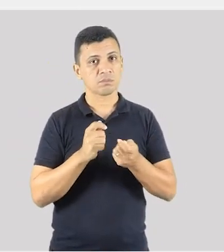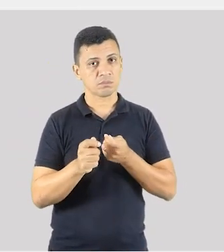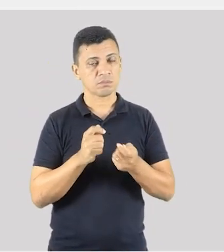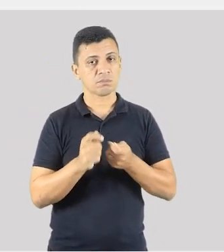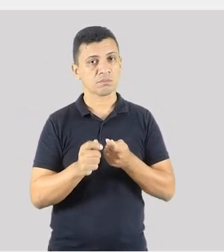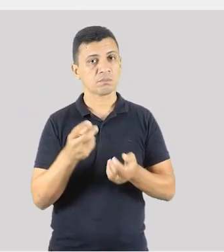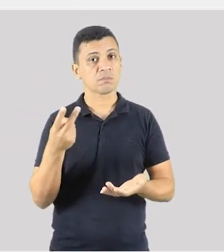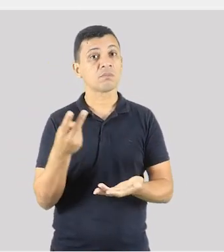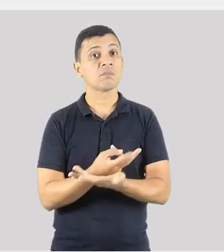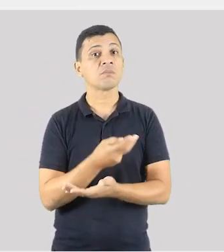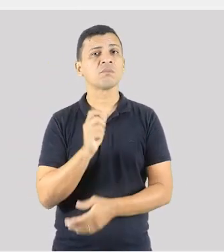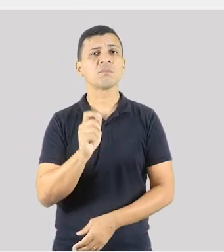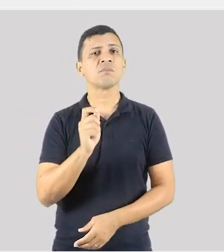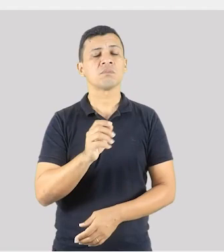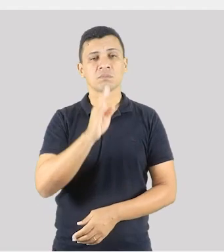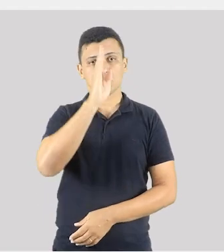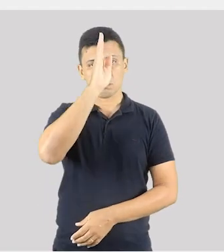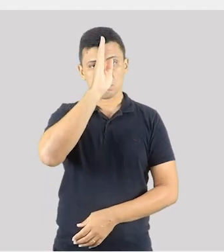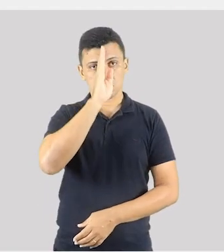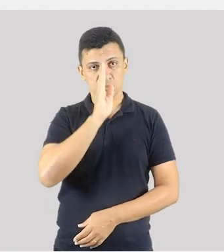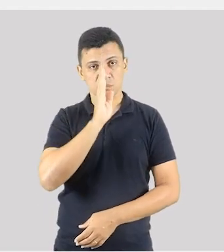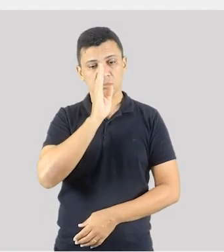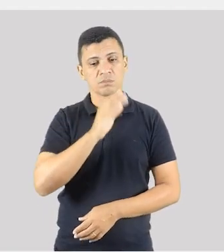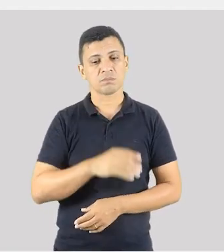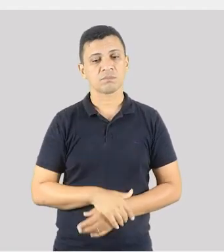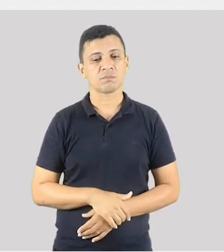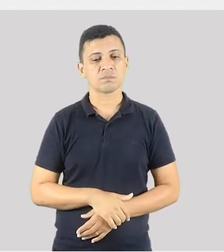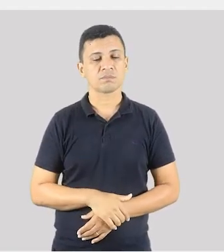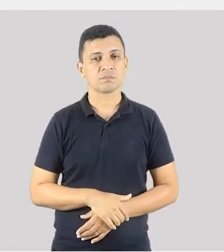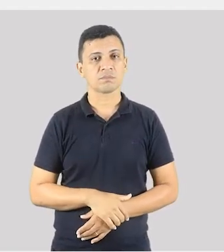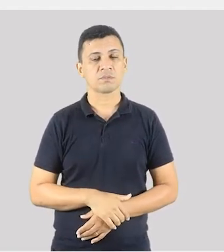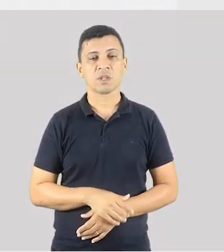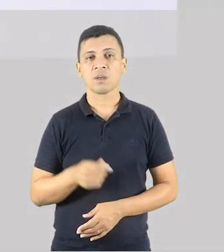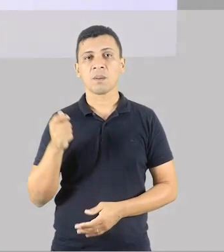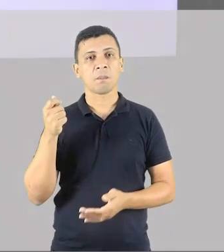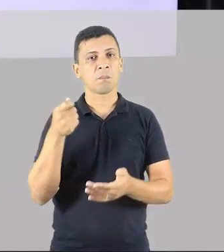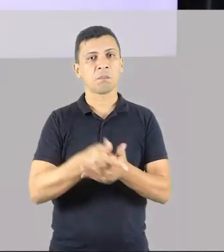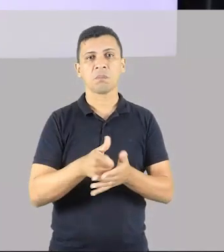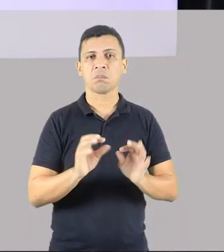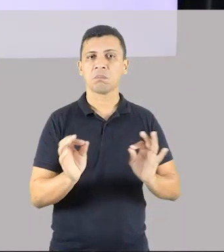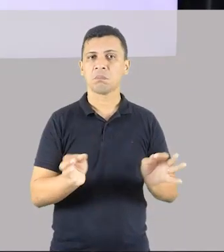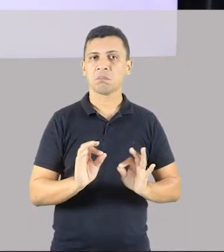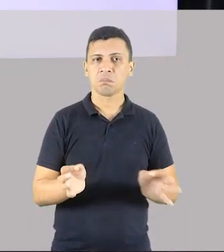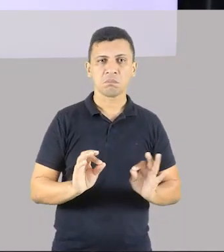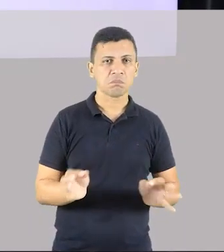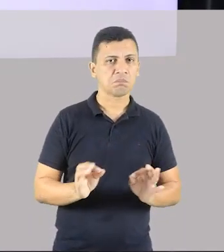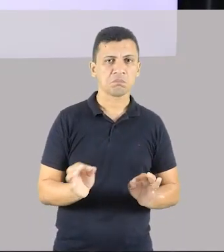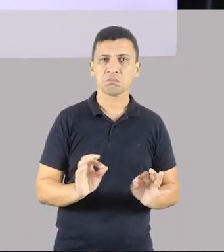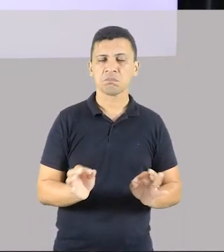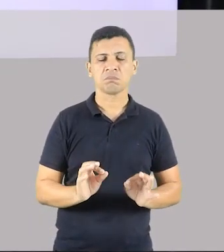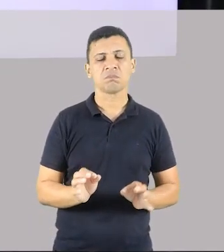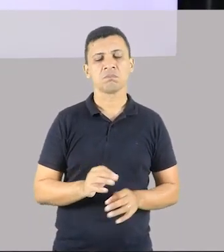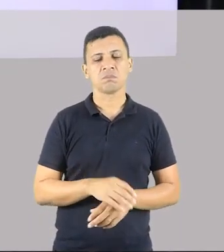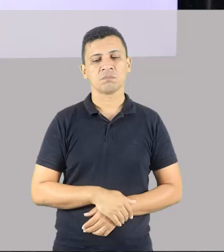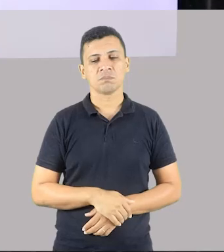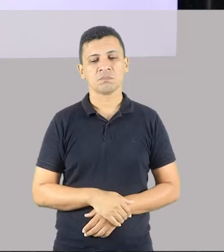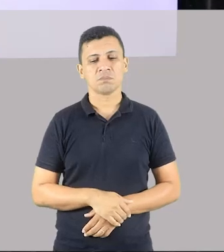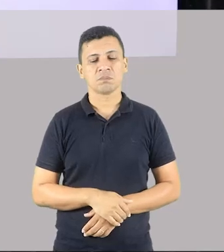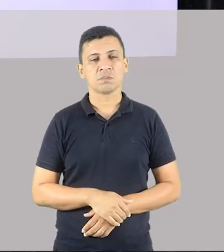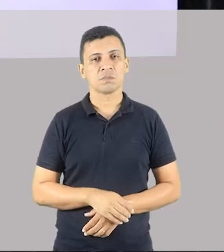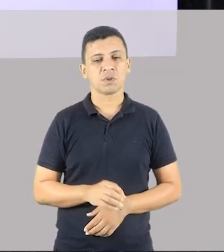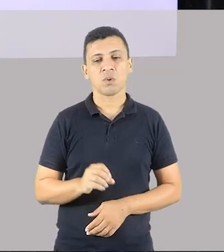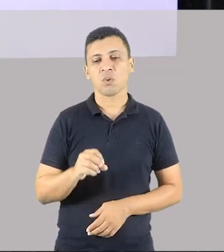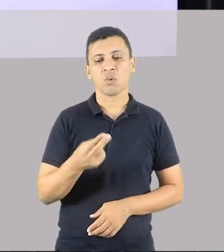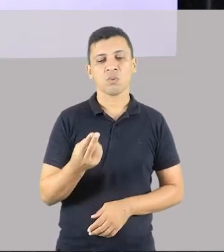administrativos ocorram de forma gratuita, sem a cobrança de custas, de emolumentos, de